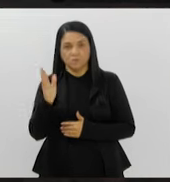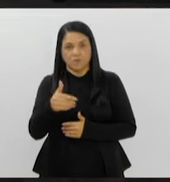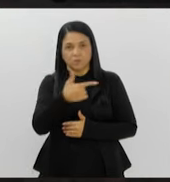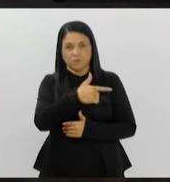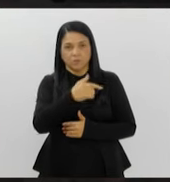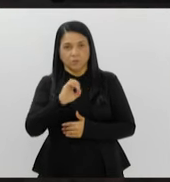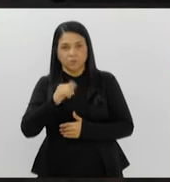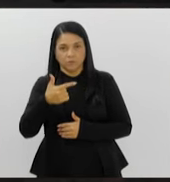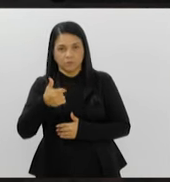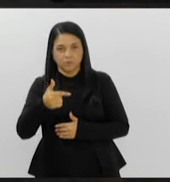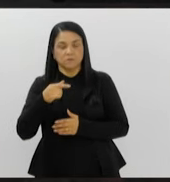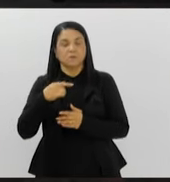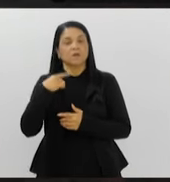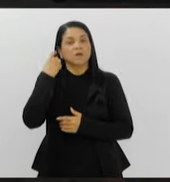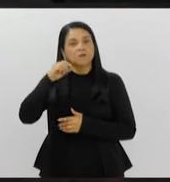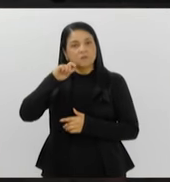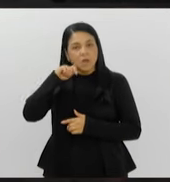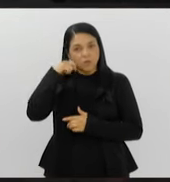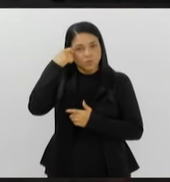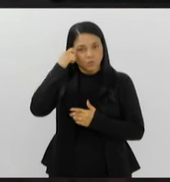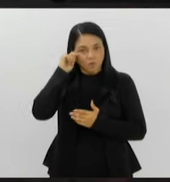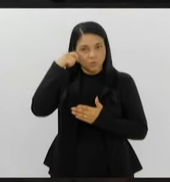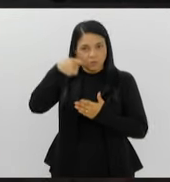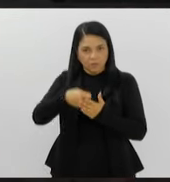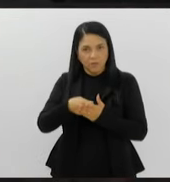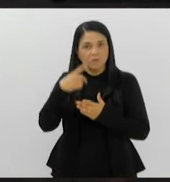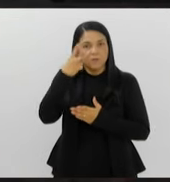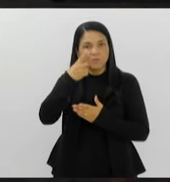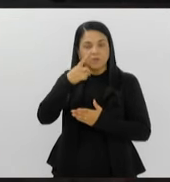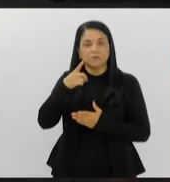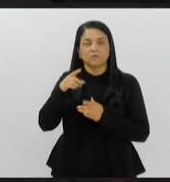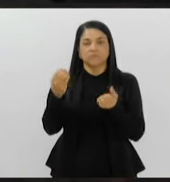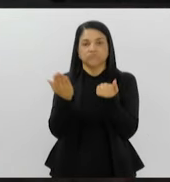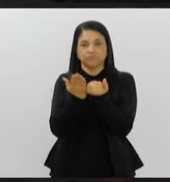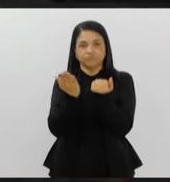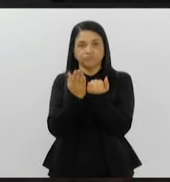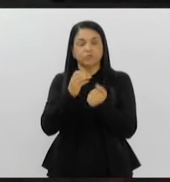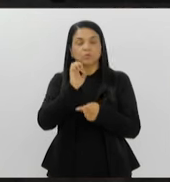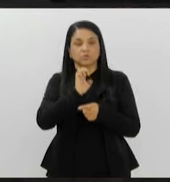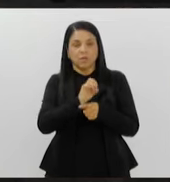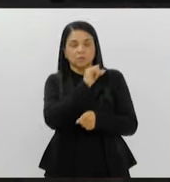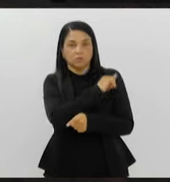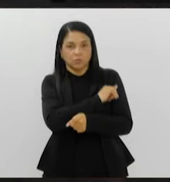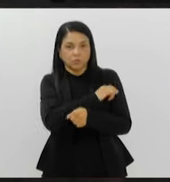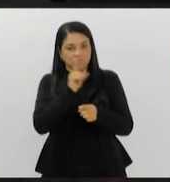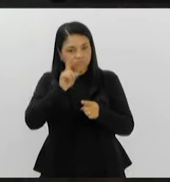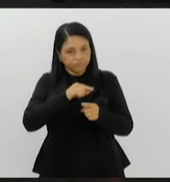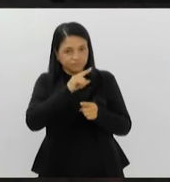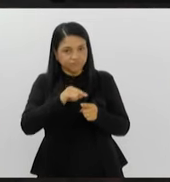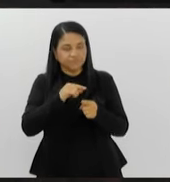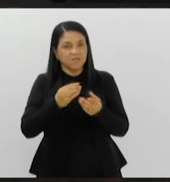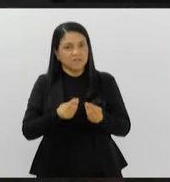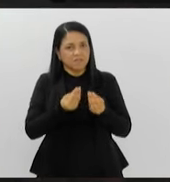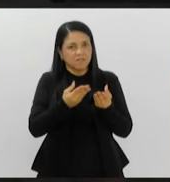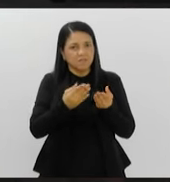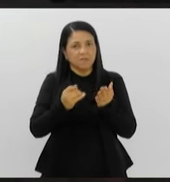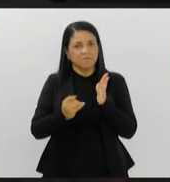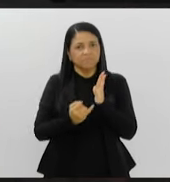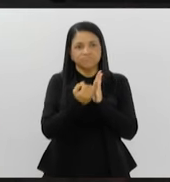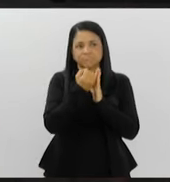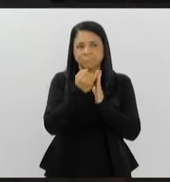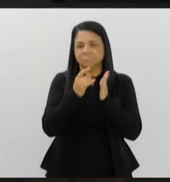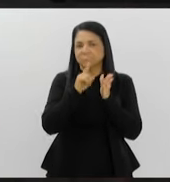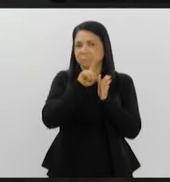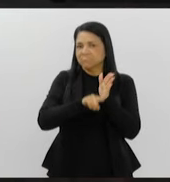1272/2012, de autoria do deputado Samuel Malafaia, que veda ao Estado do Rio de Janeiro conceder incentivos fiscais ou créditos de qualquer